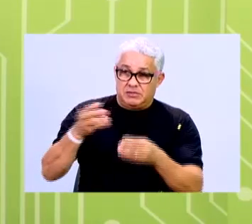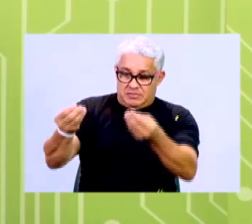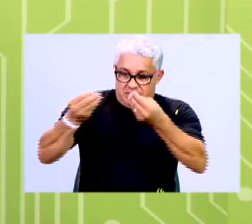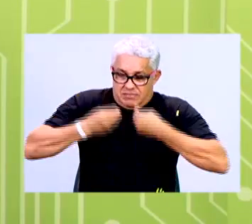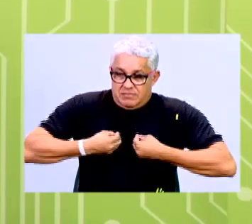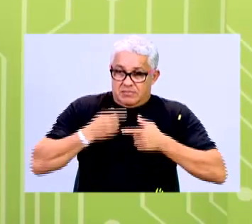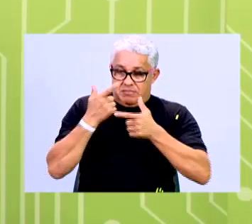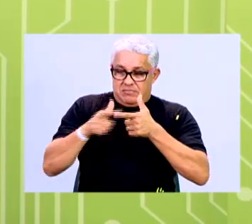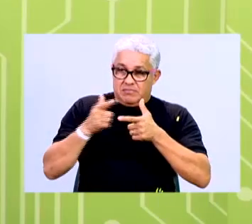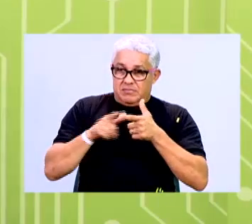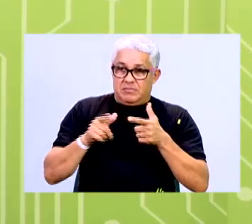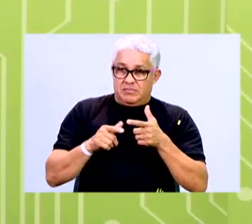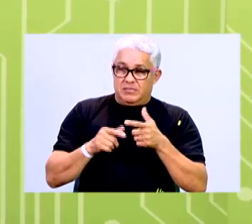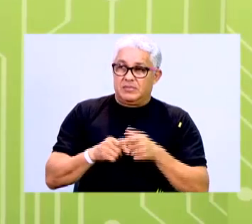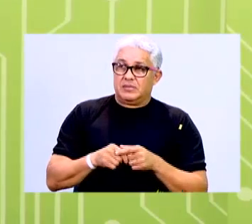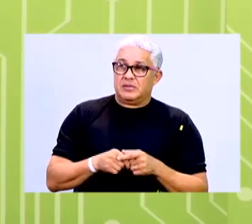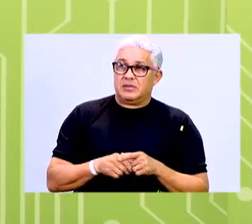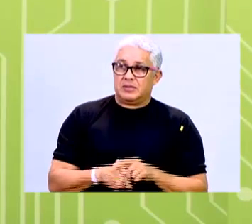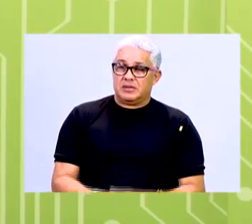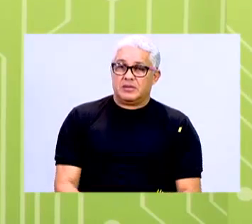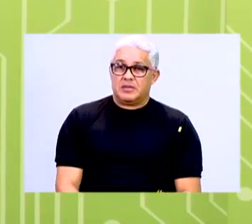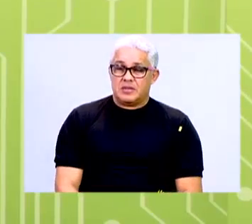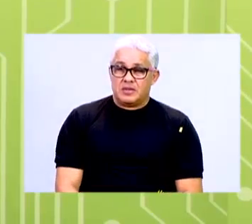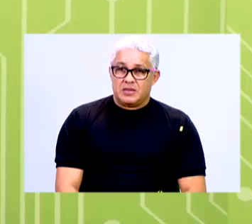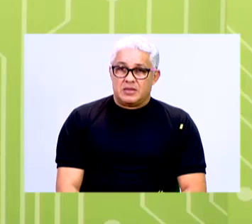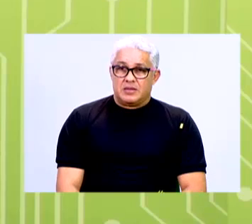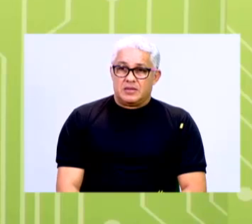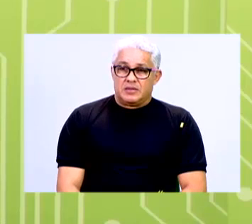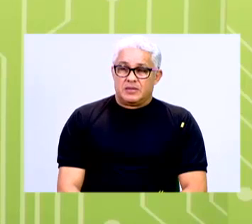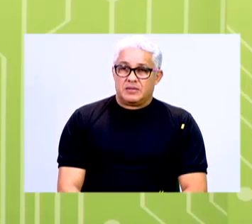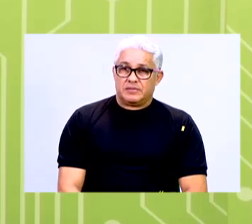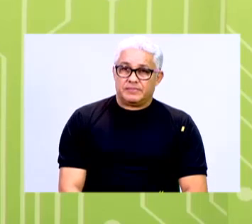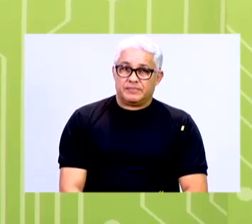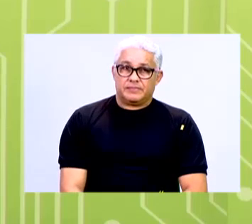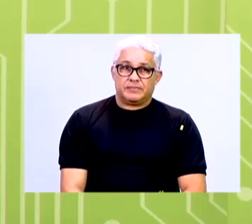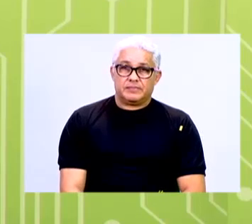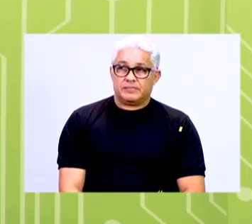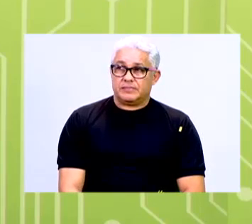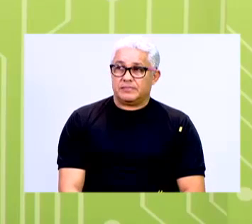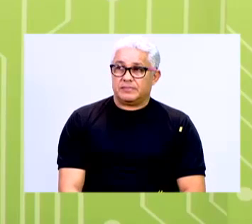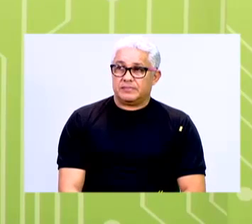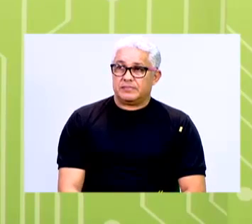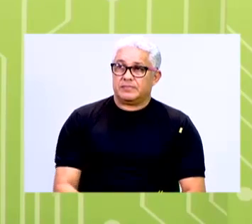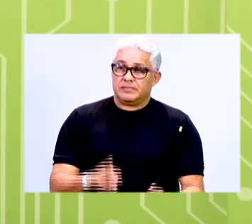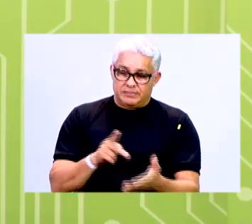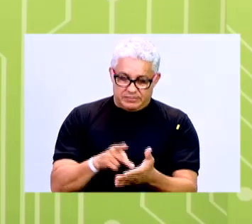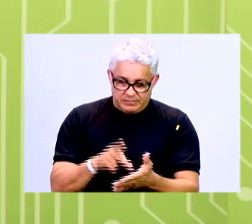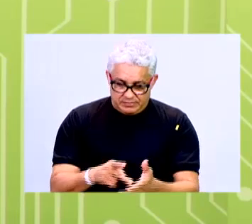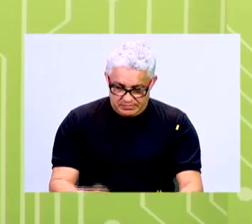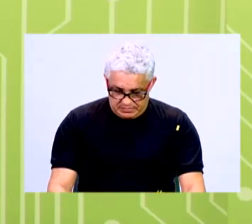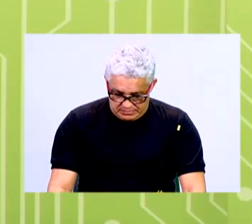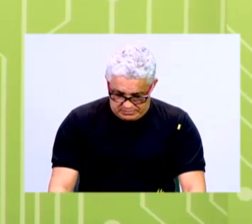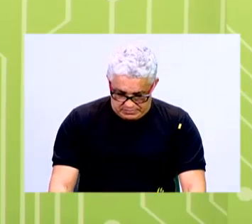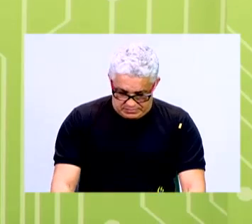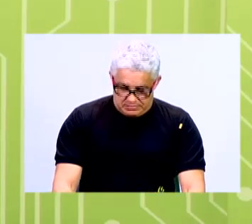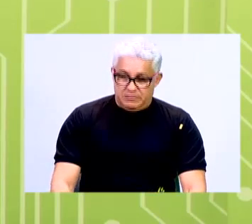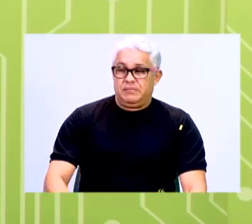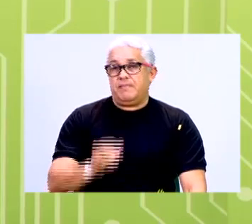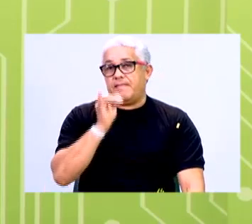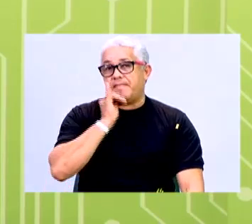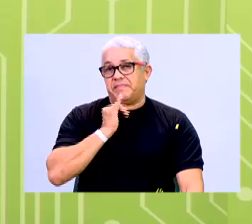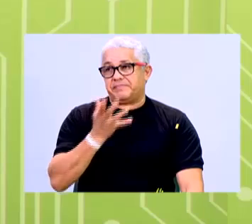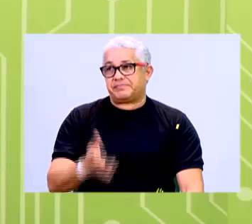trazendo ali para nós é realmente, vamos dizer